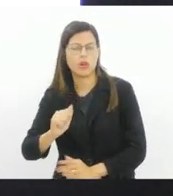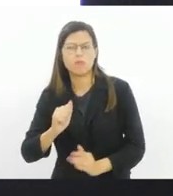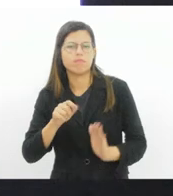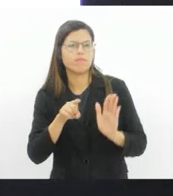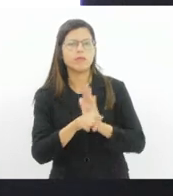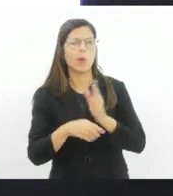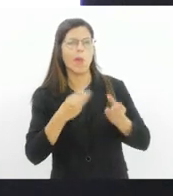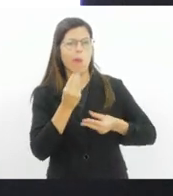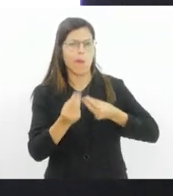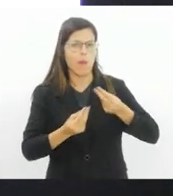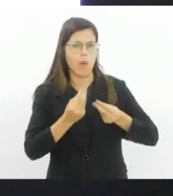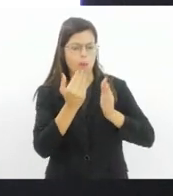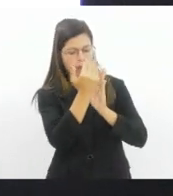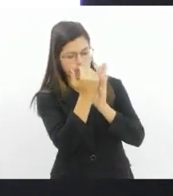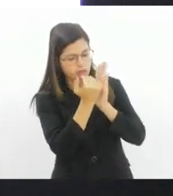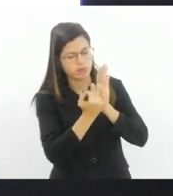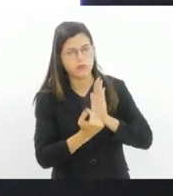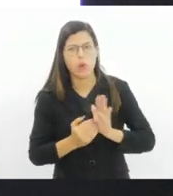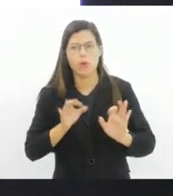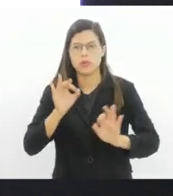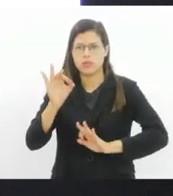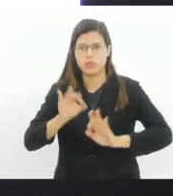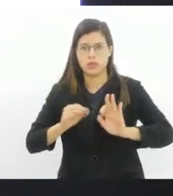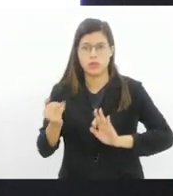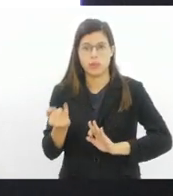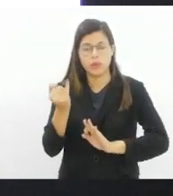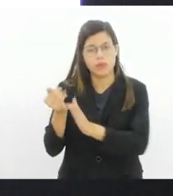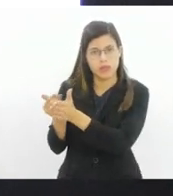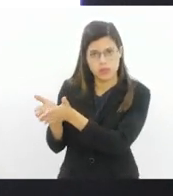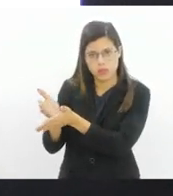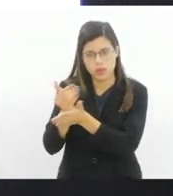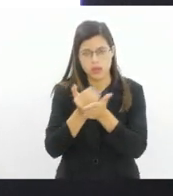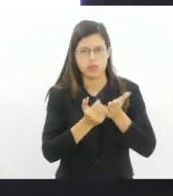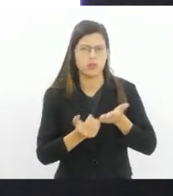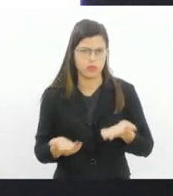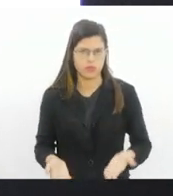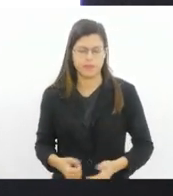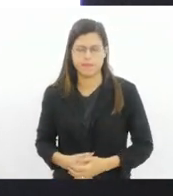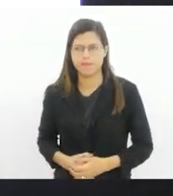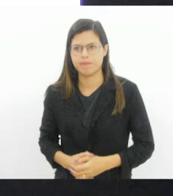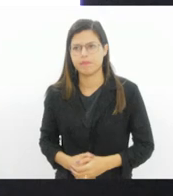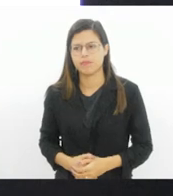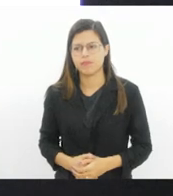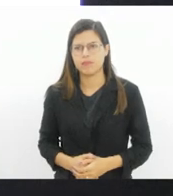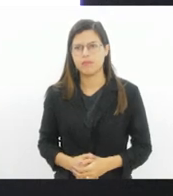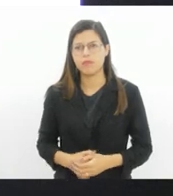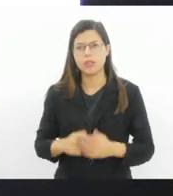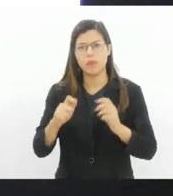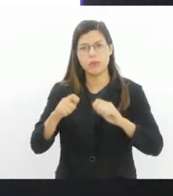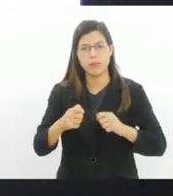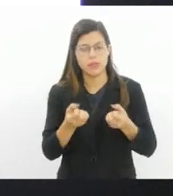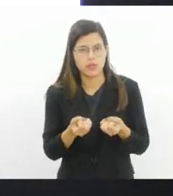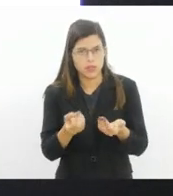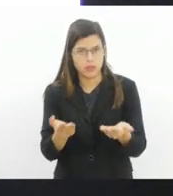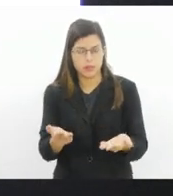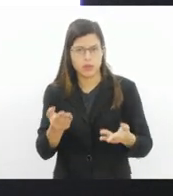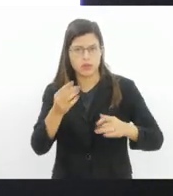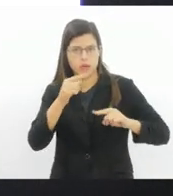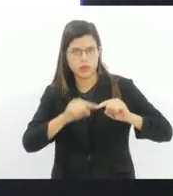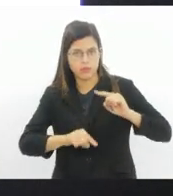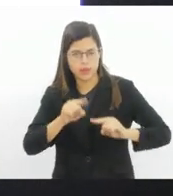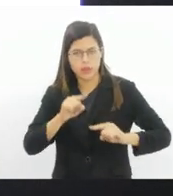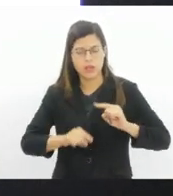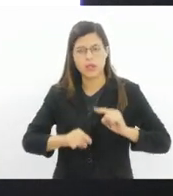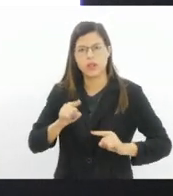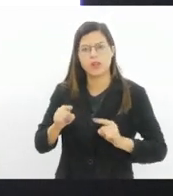Então, é extremamente importante a utilização desses dados para a gente superar o senso comum. Possibilitar a distribuição de recursos de acordo com